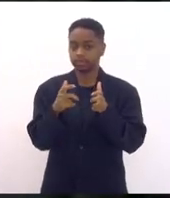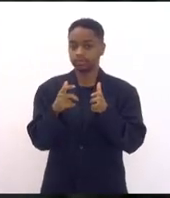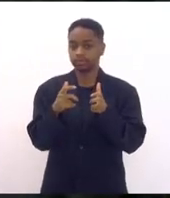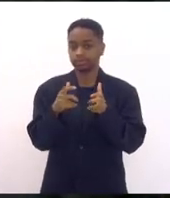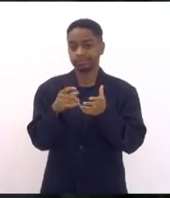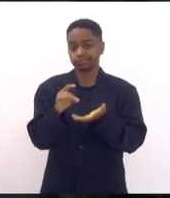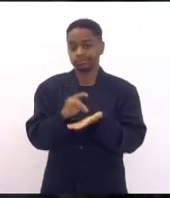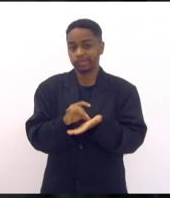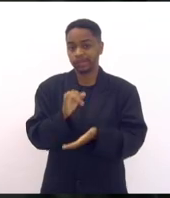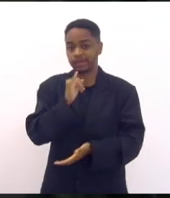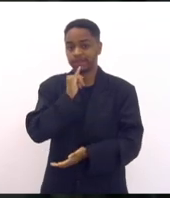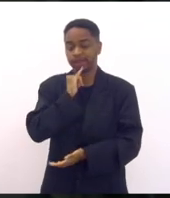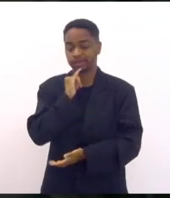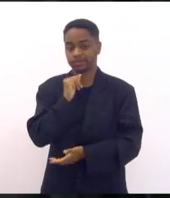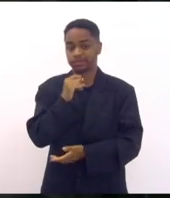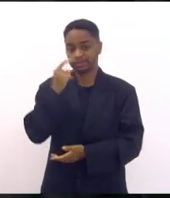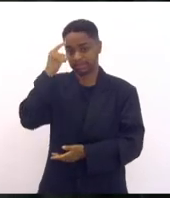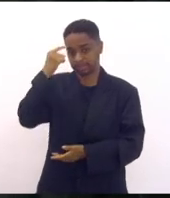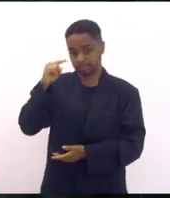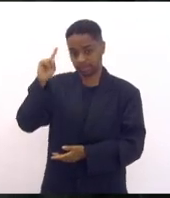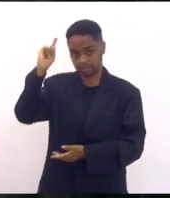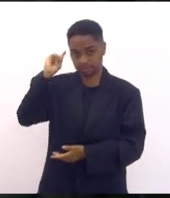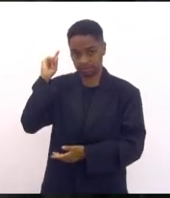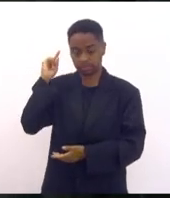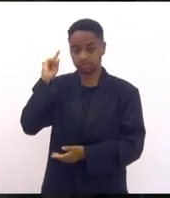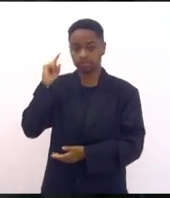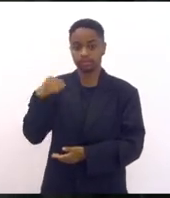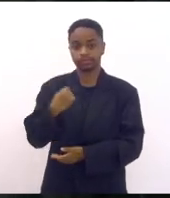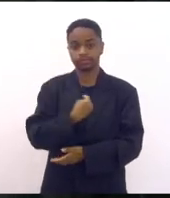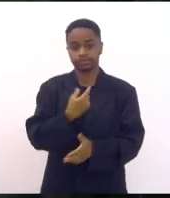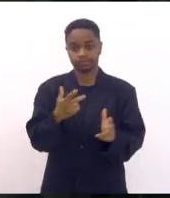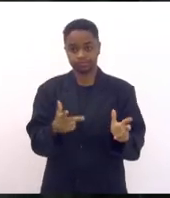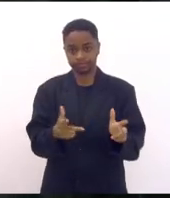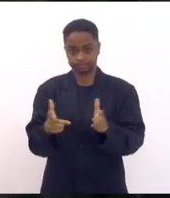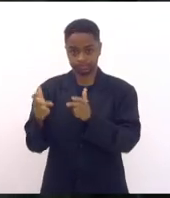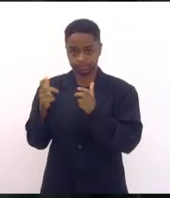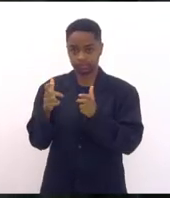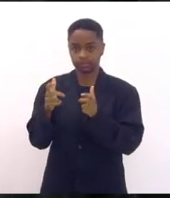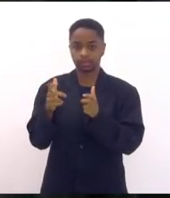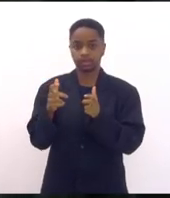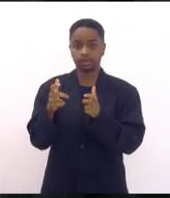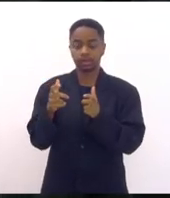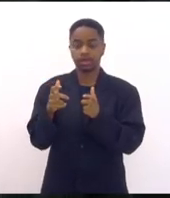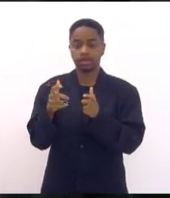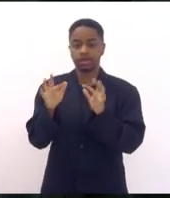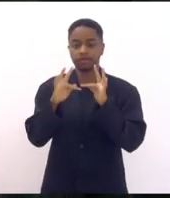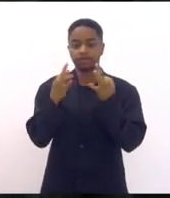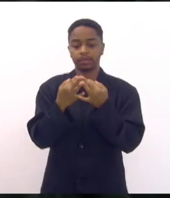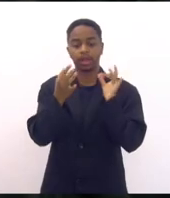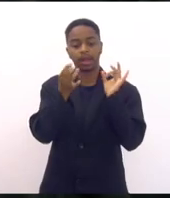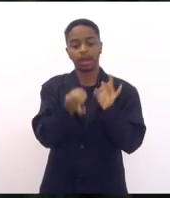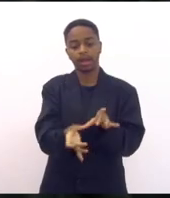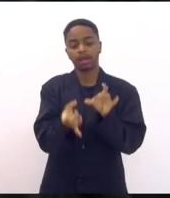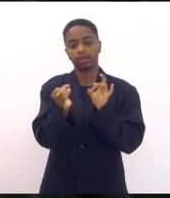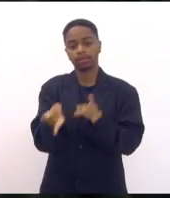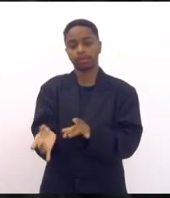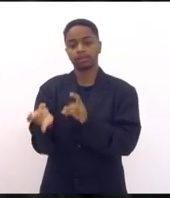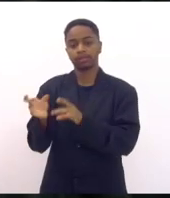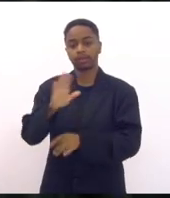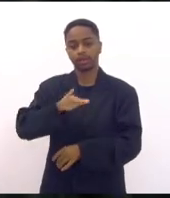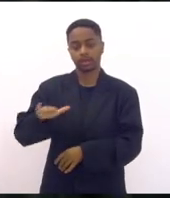essa semana que passou eh casos de abandono de incapaz que terminou com